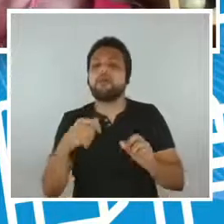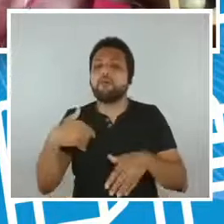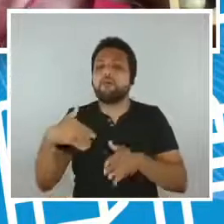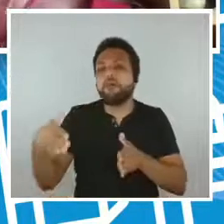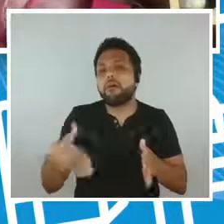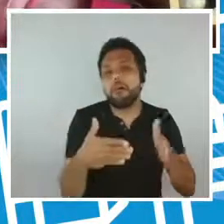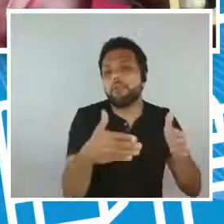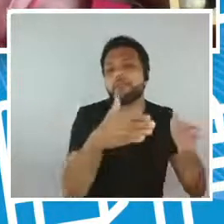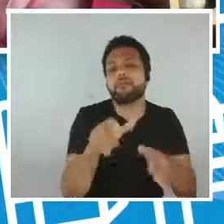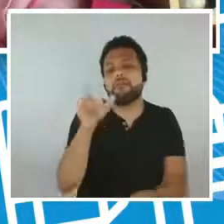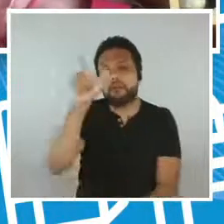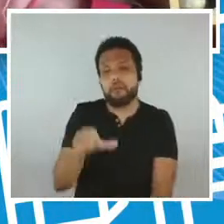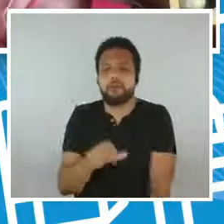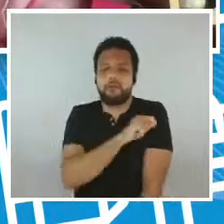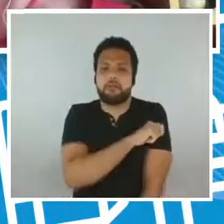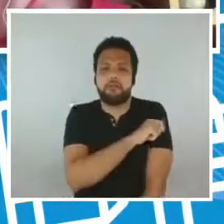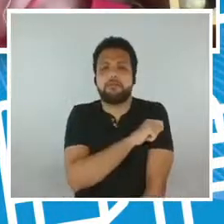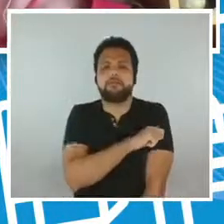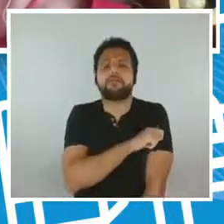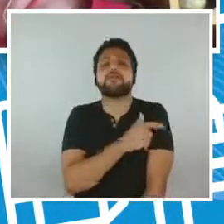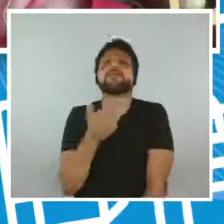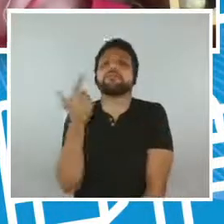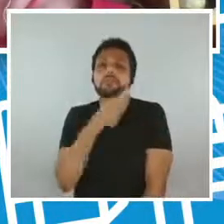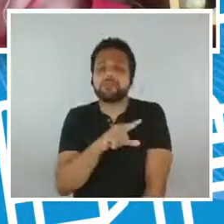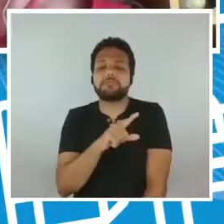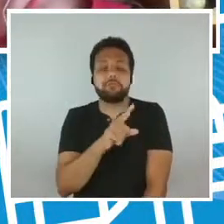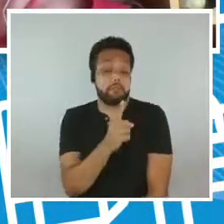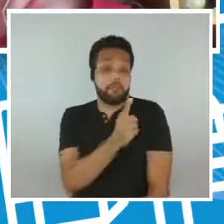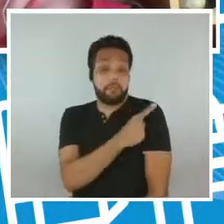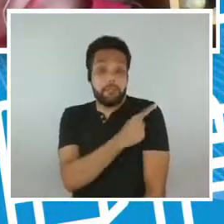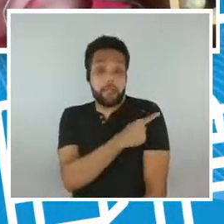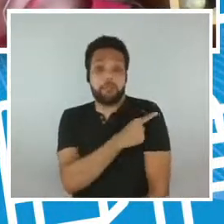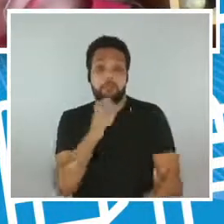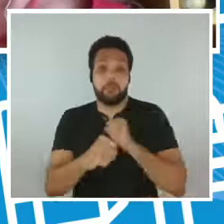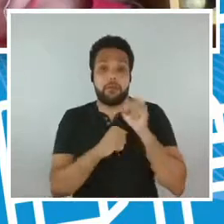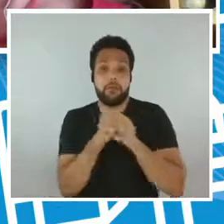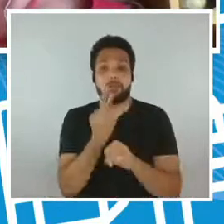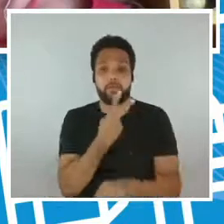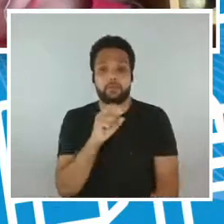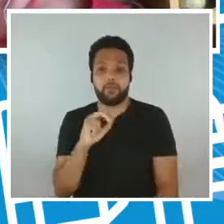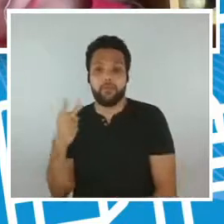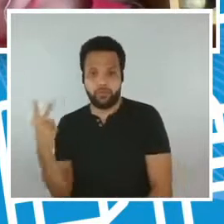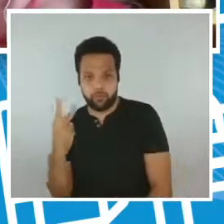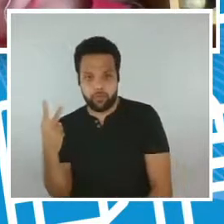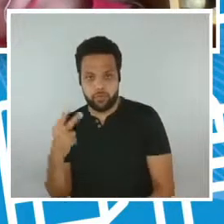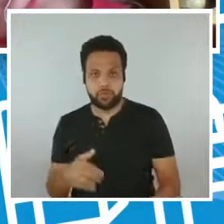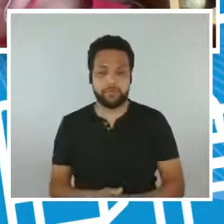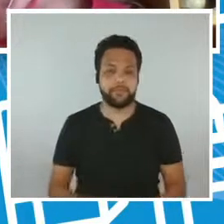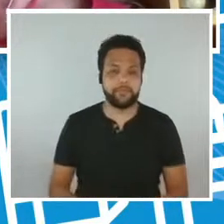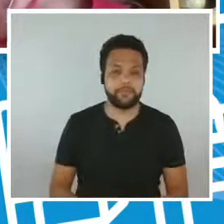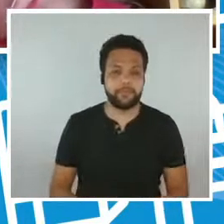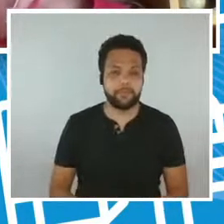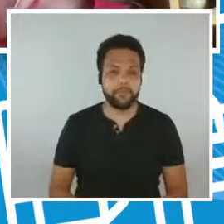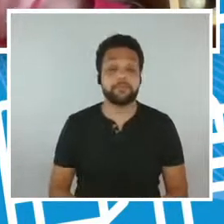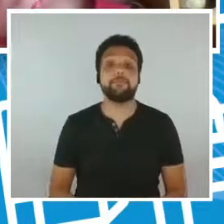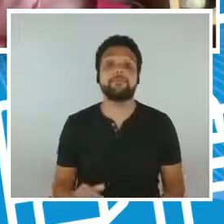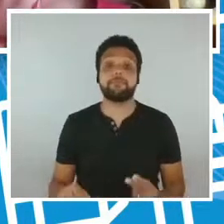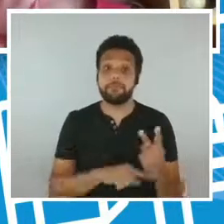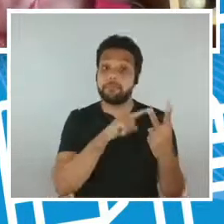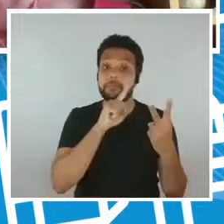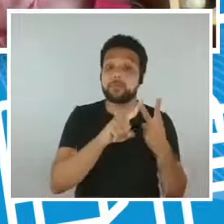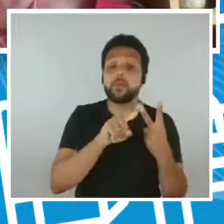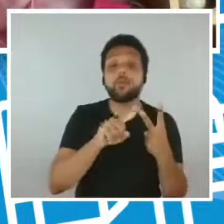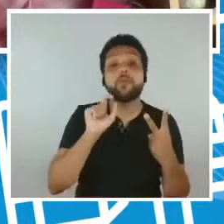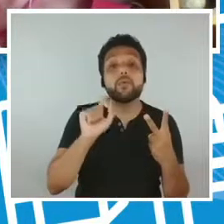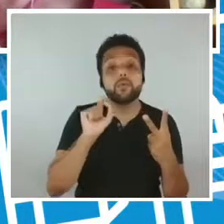estar na primeira série em 22. Então, isso é uma outra coisa. E a outra coisa é